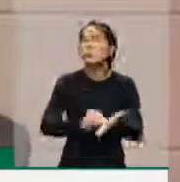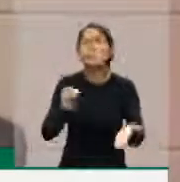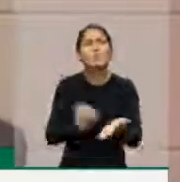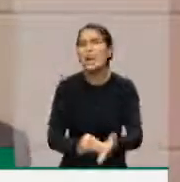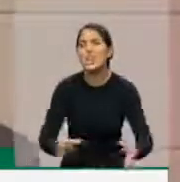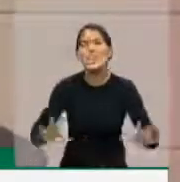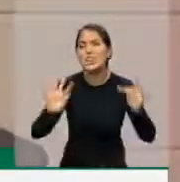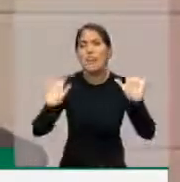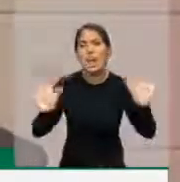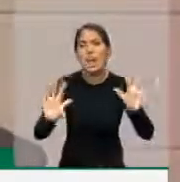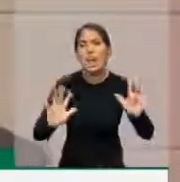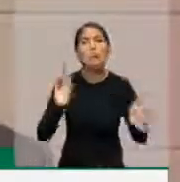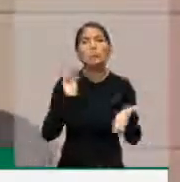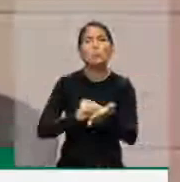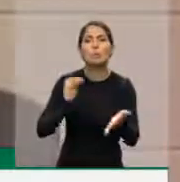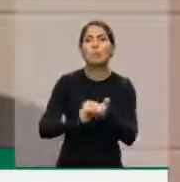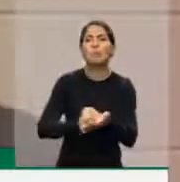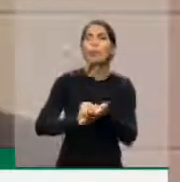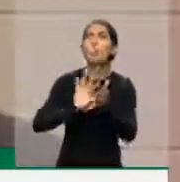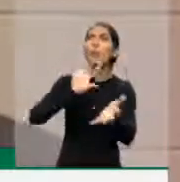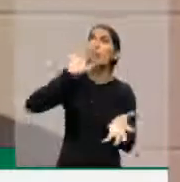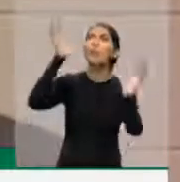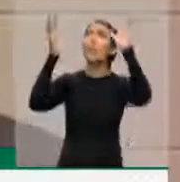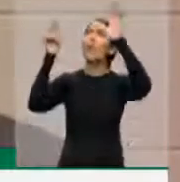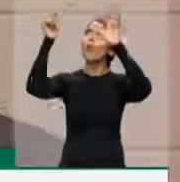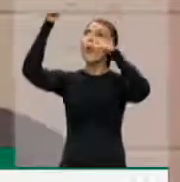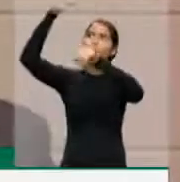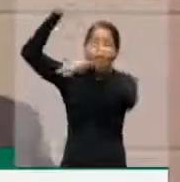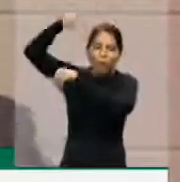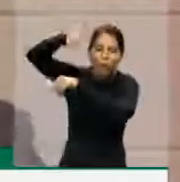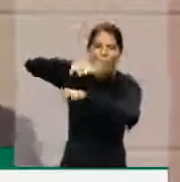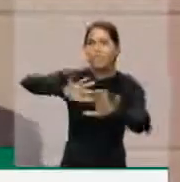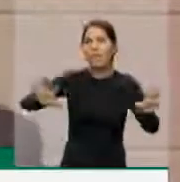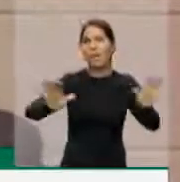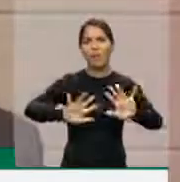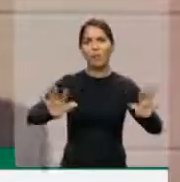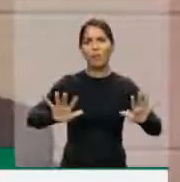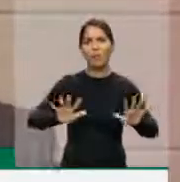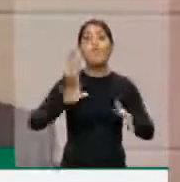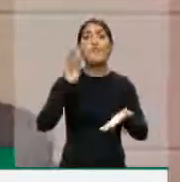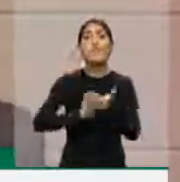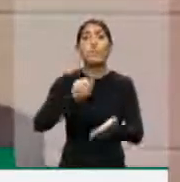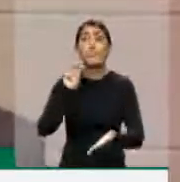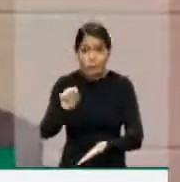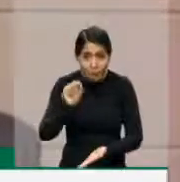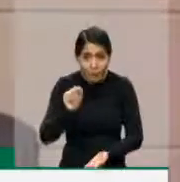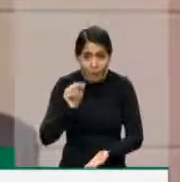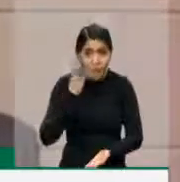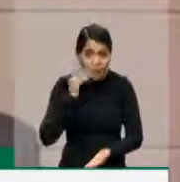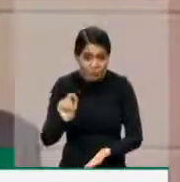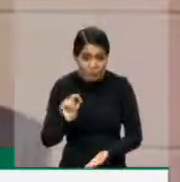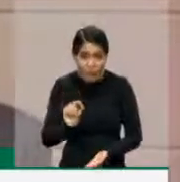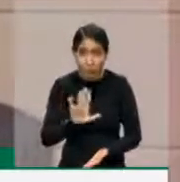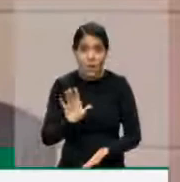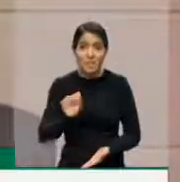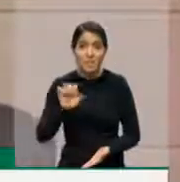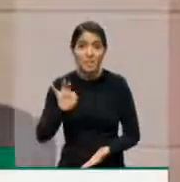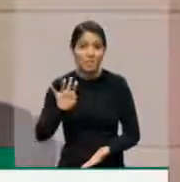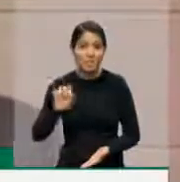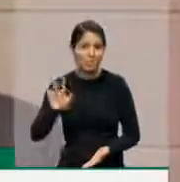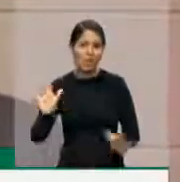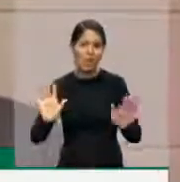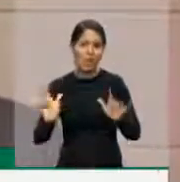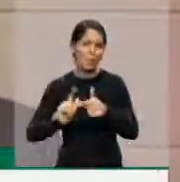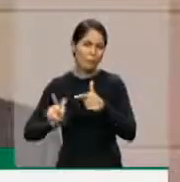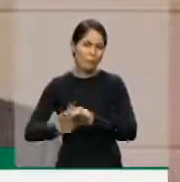não é satélite, é ação dele, é competência, é querer combater. Então o nosso problema não